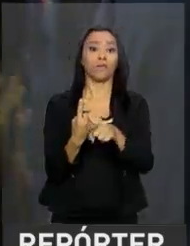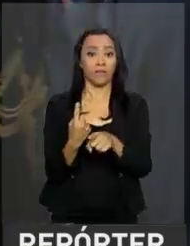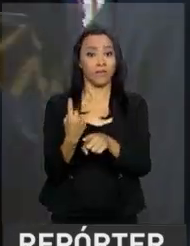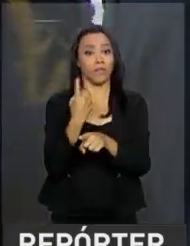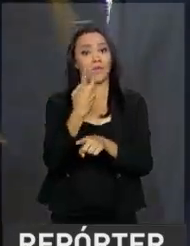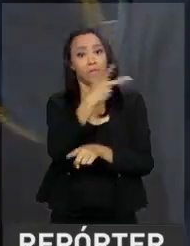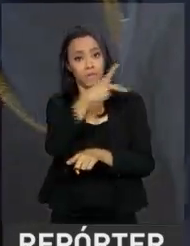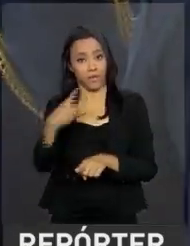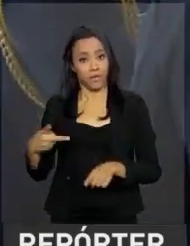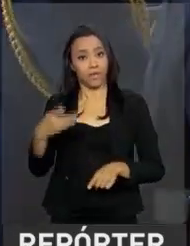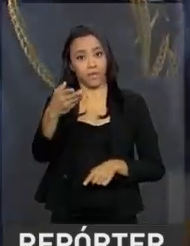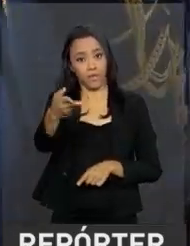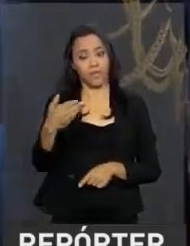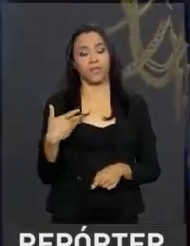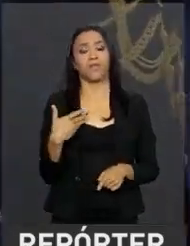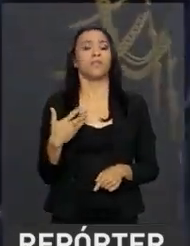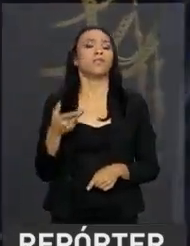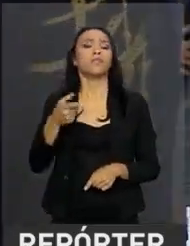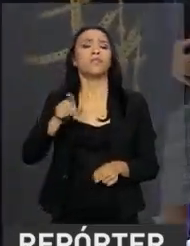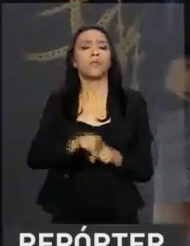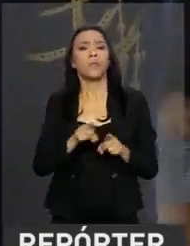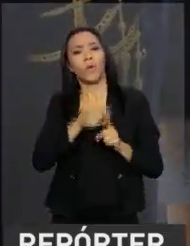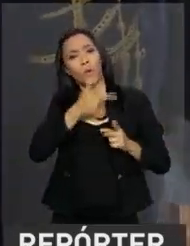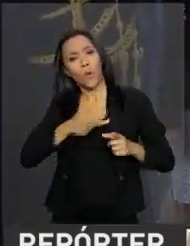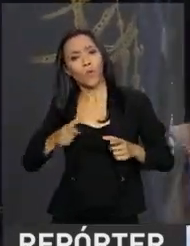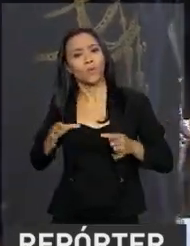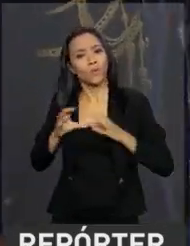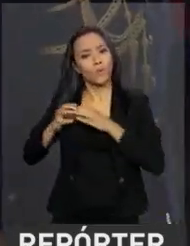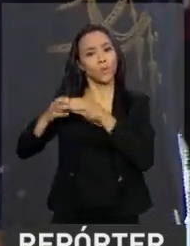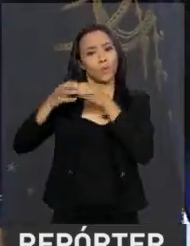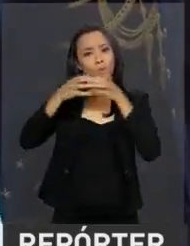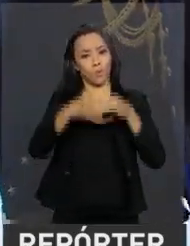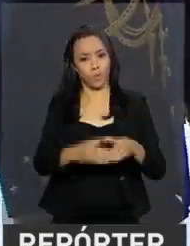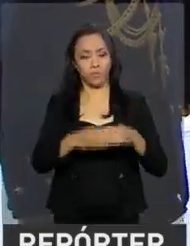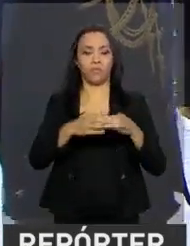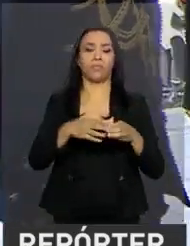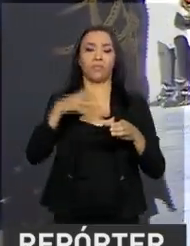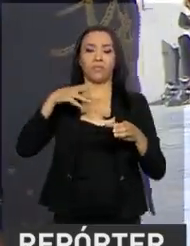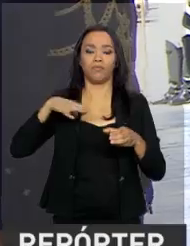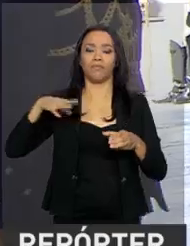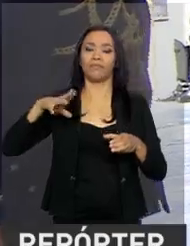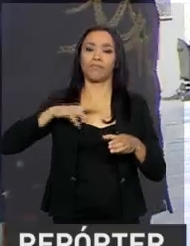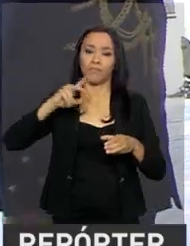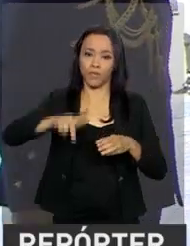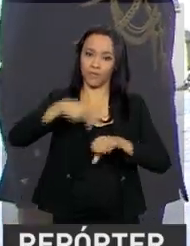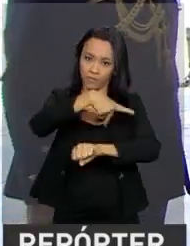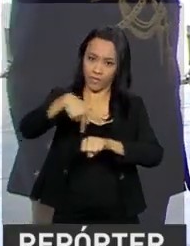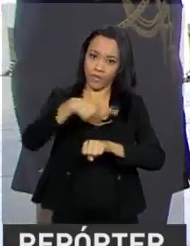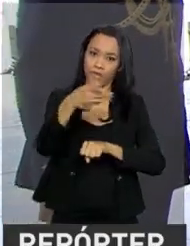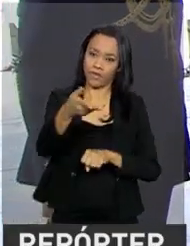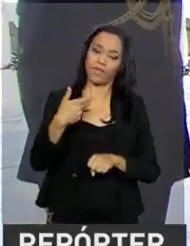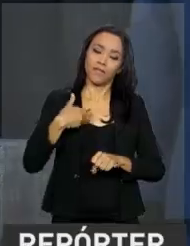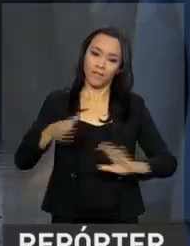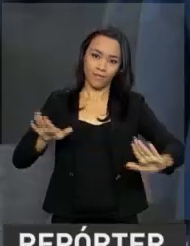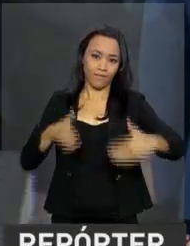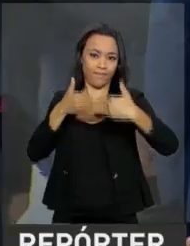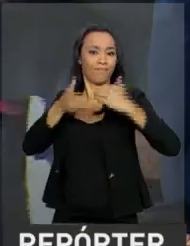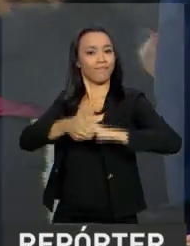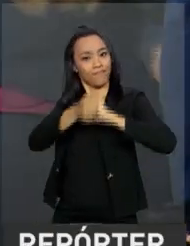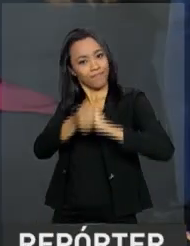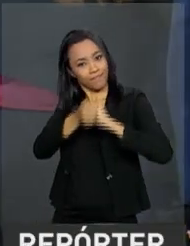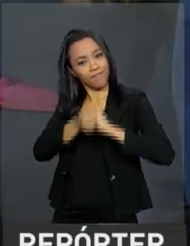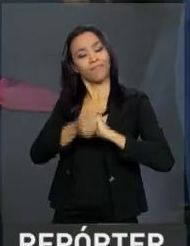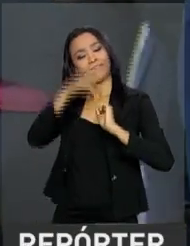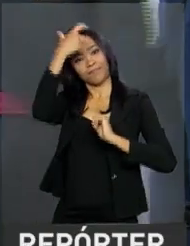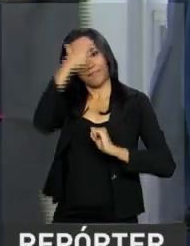rampa ao lado de parte da comitiva portuguesa e sendo recebido então no alto da rampa pelo presidente